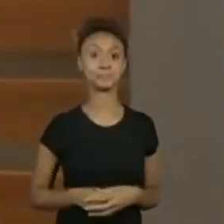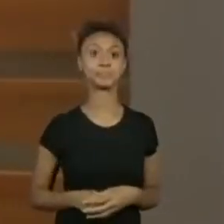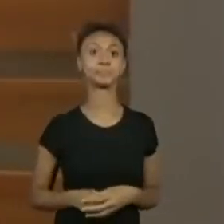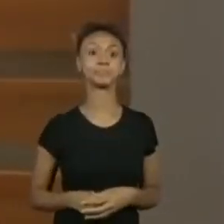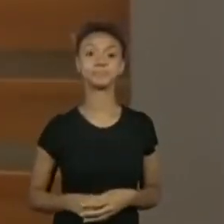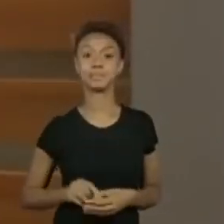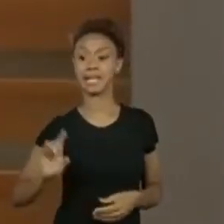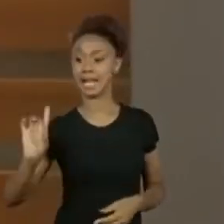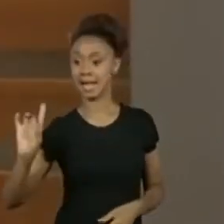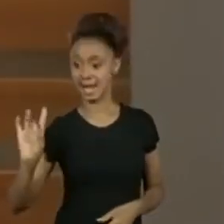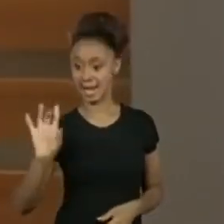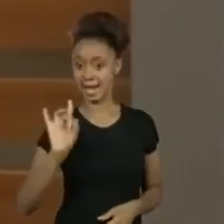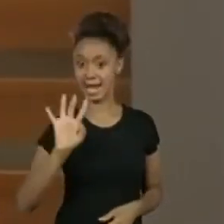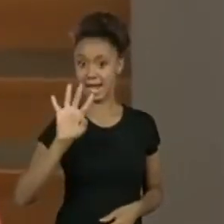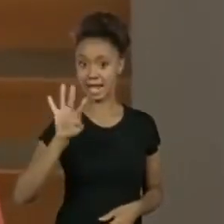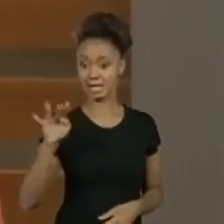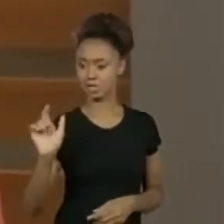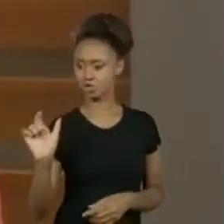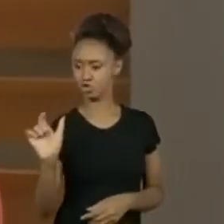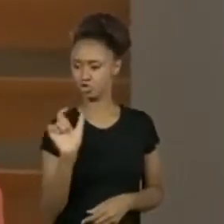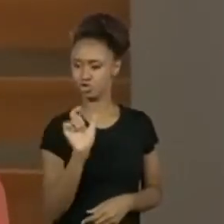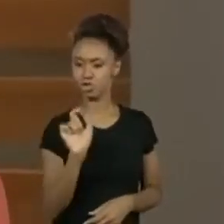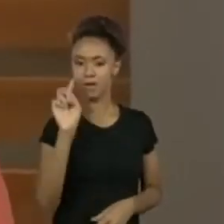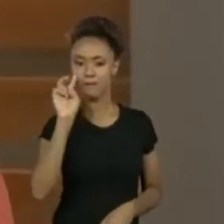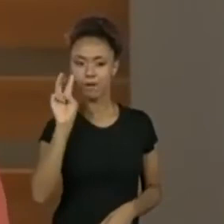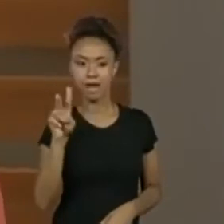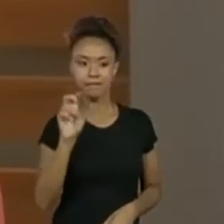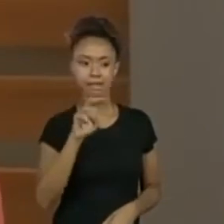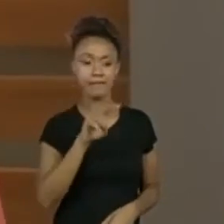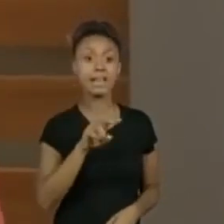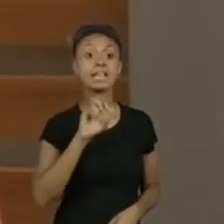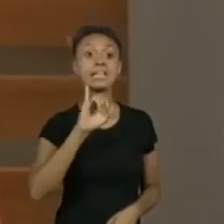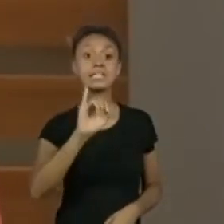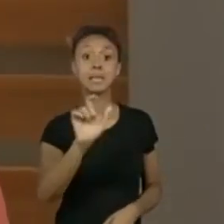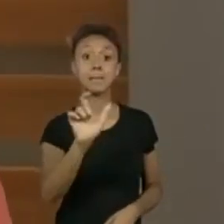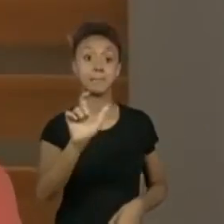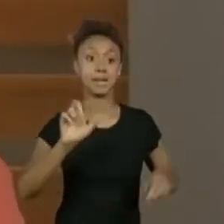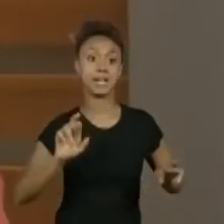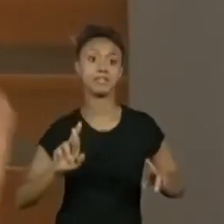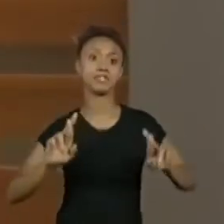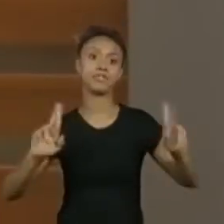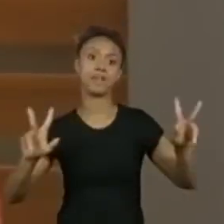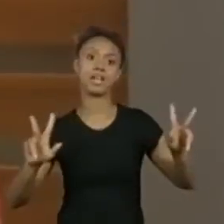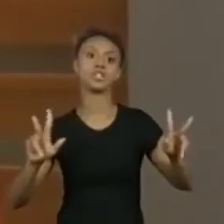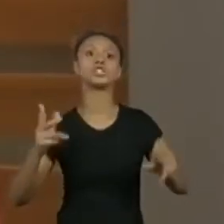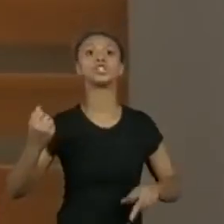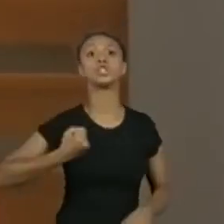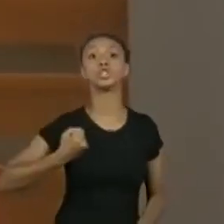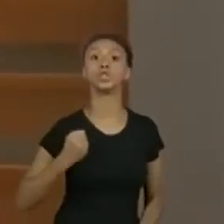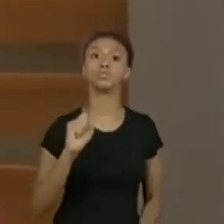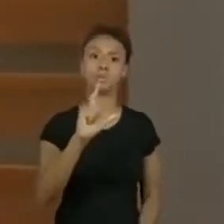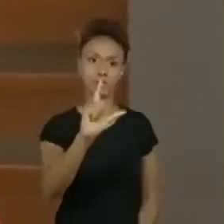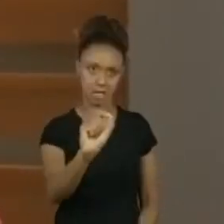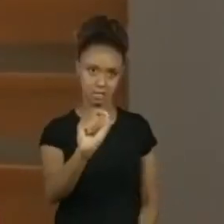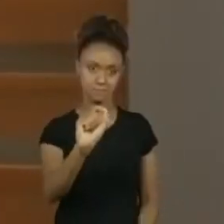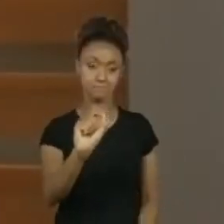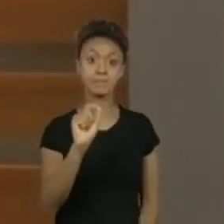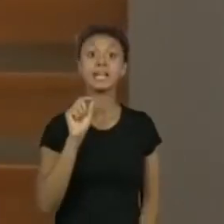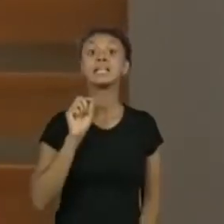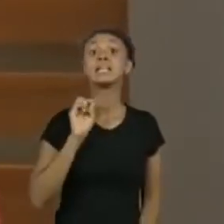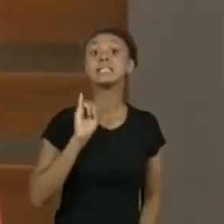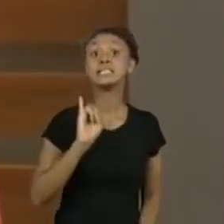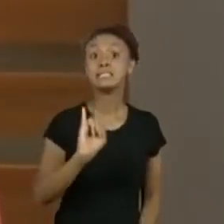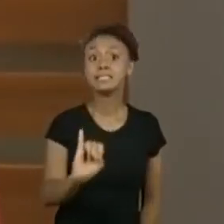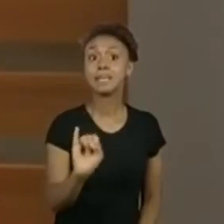Cada tópico a gente vai ler. Se a palavra for diferente, 10 pontos para cada um. Se